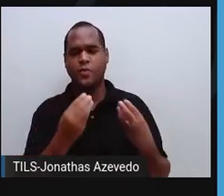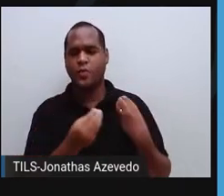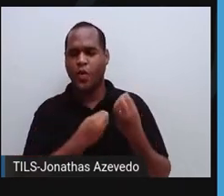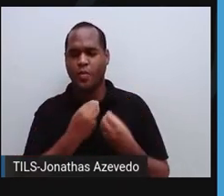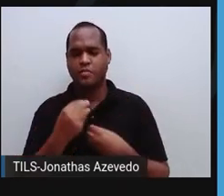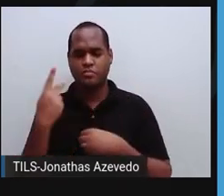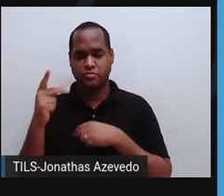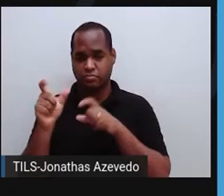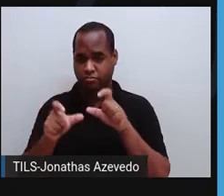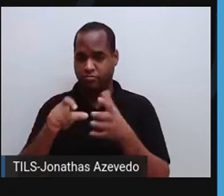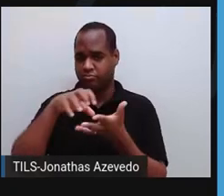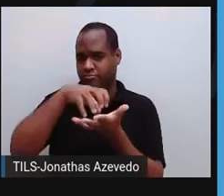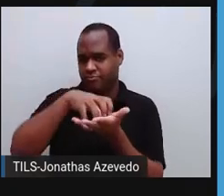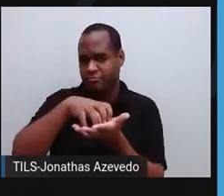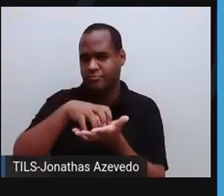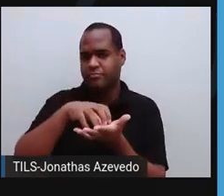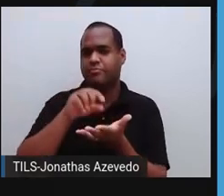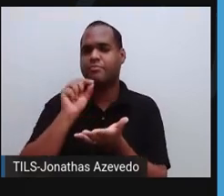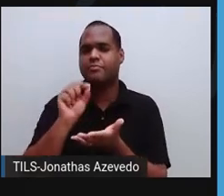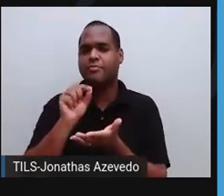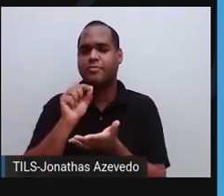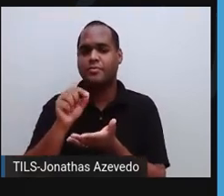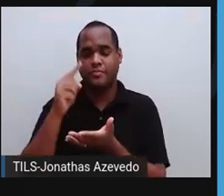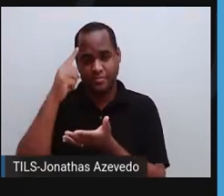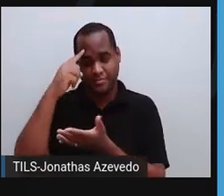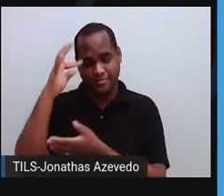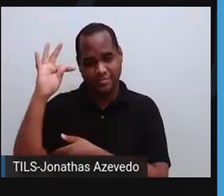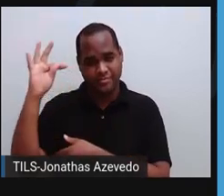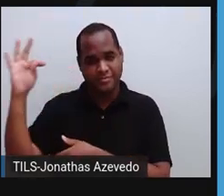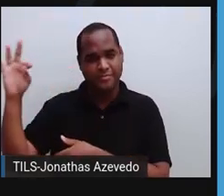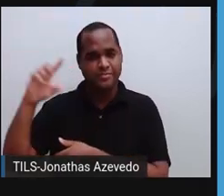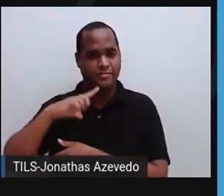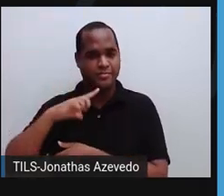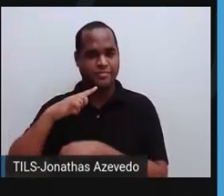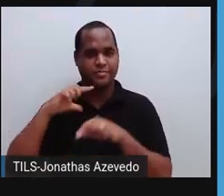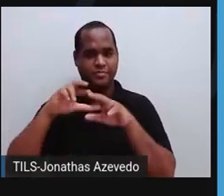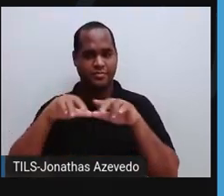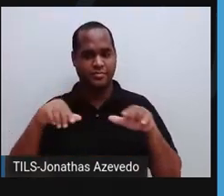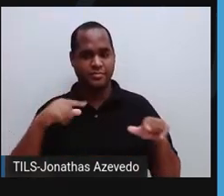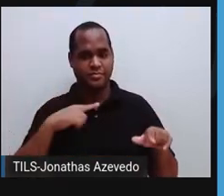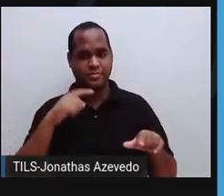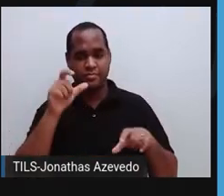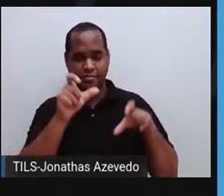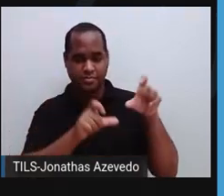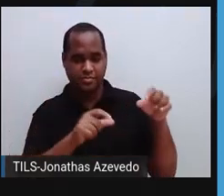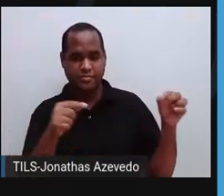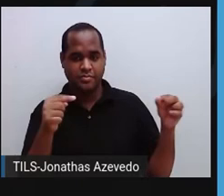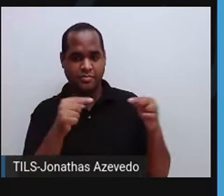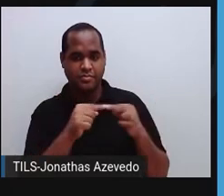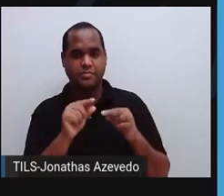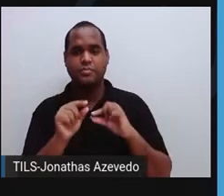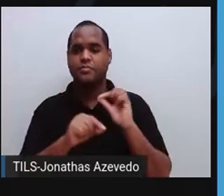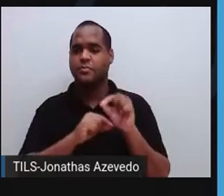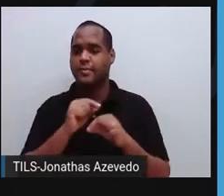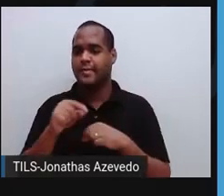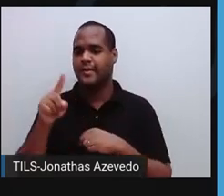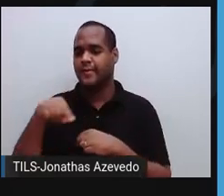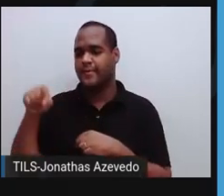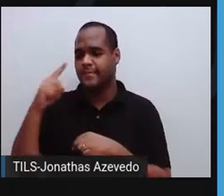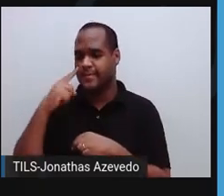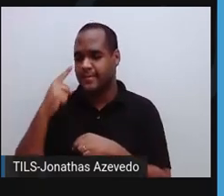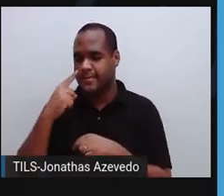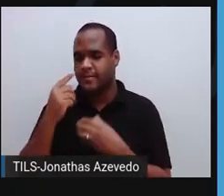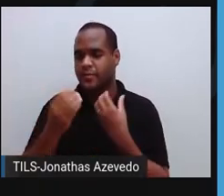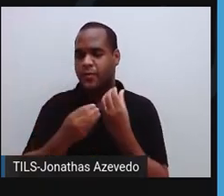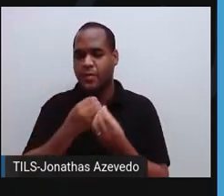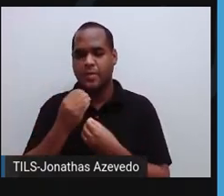entre os seres, que cada ser, ele era apenas daquela forma. Porém, muitos cientistas, observadores da